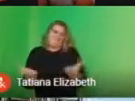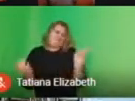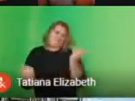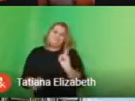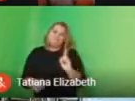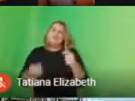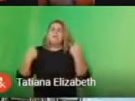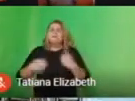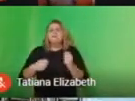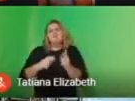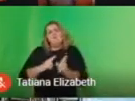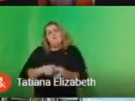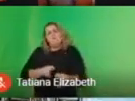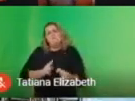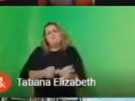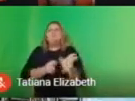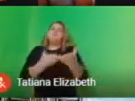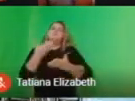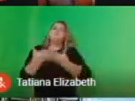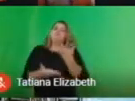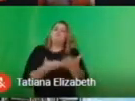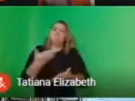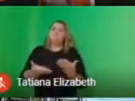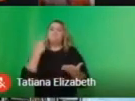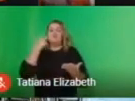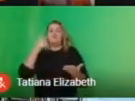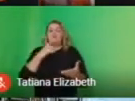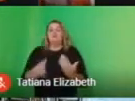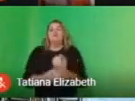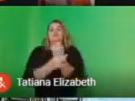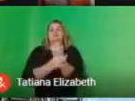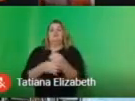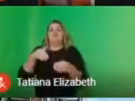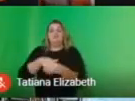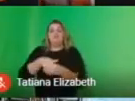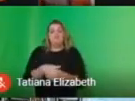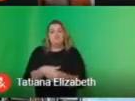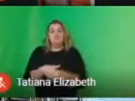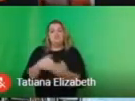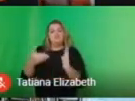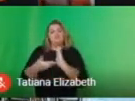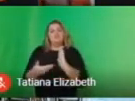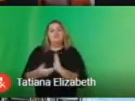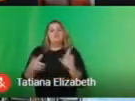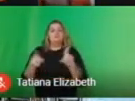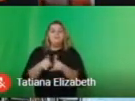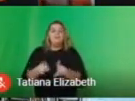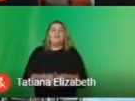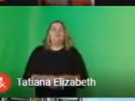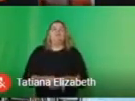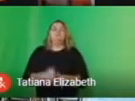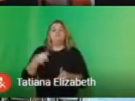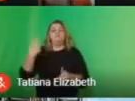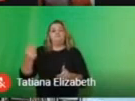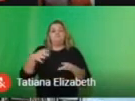preciso continuar a pressão e a mobilização para garantir essa votação hoje na Câmara dos Deputados e depois no Senado